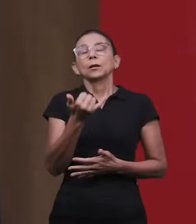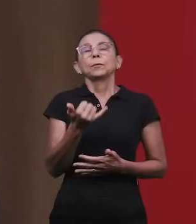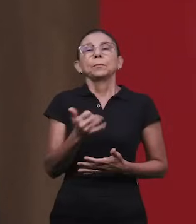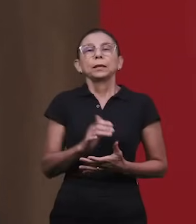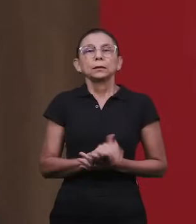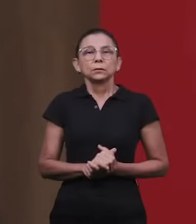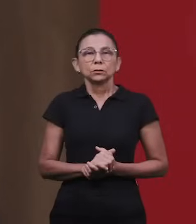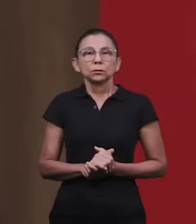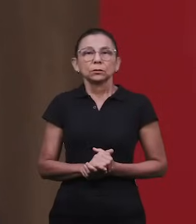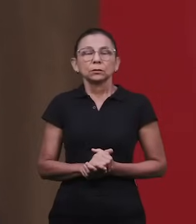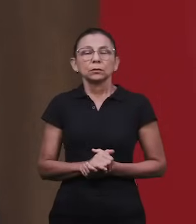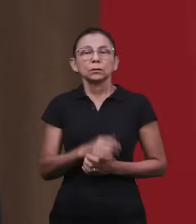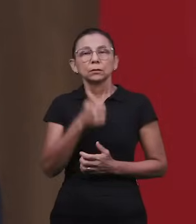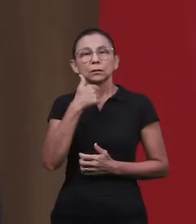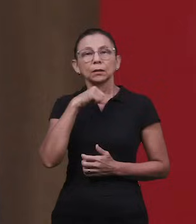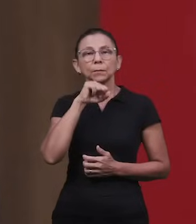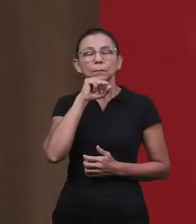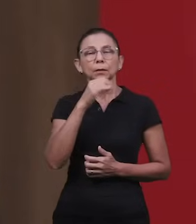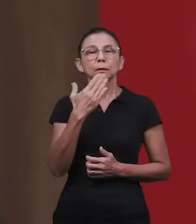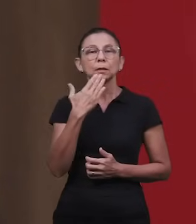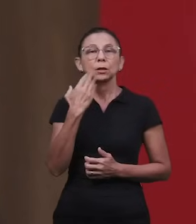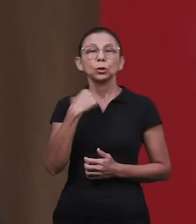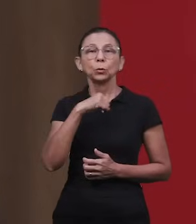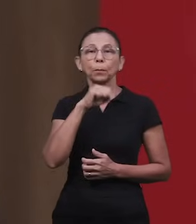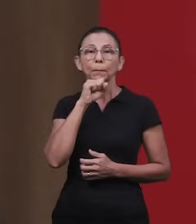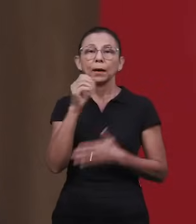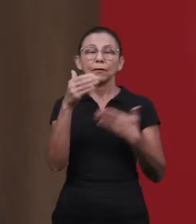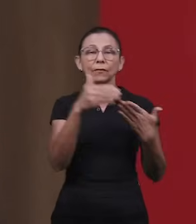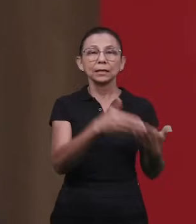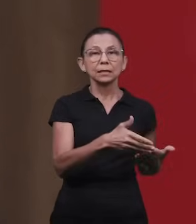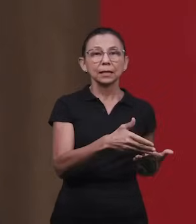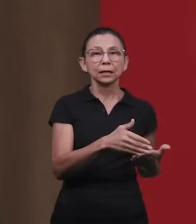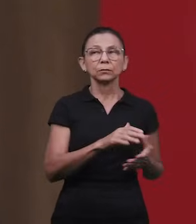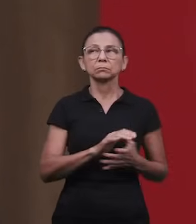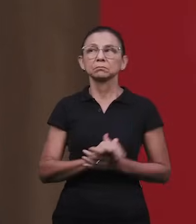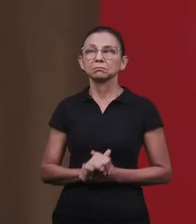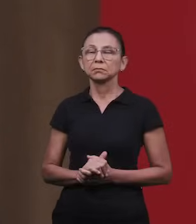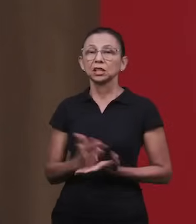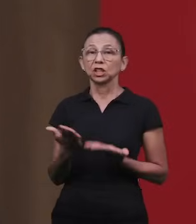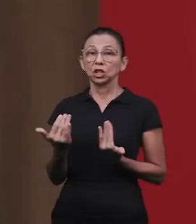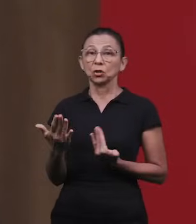ele distanciou do Senhor e o jovem permaneceu.